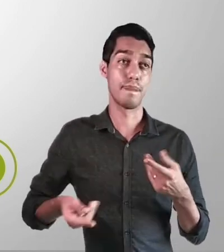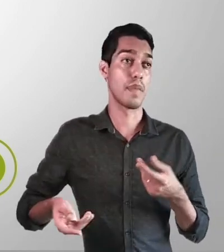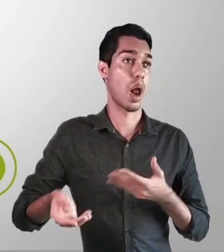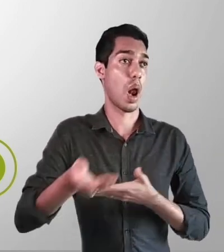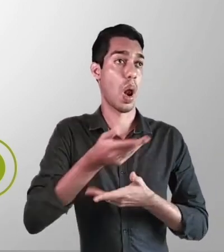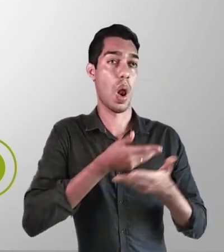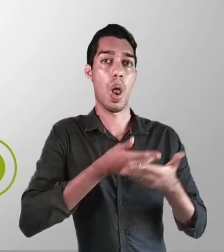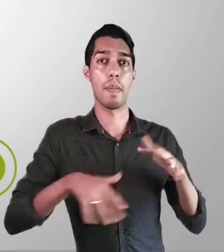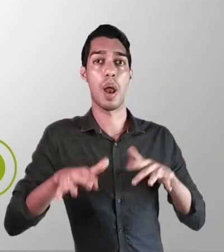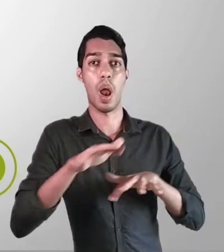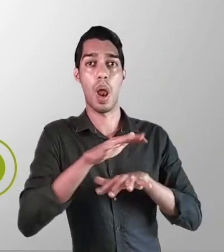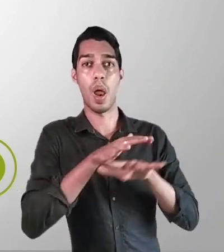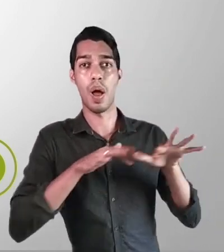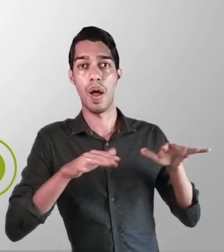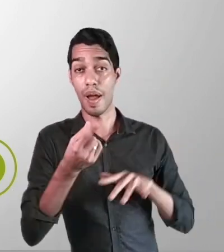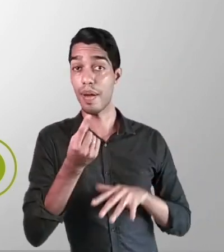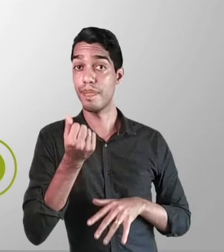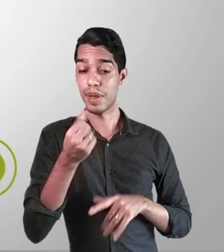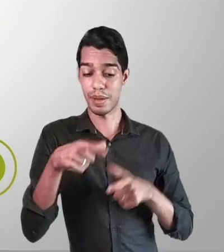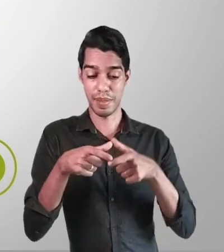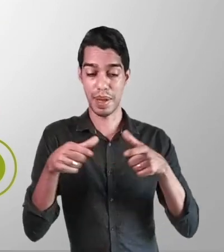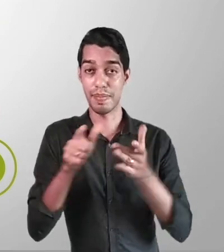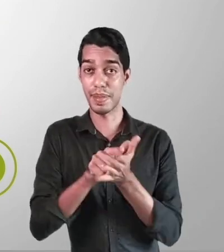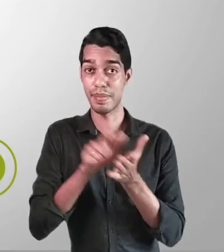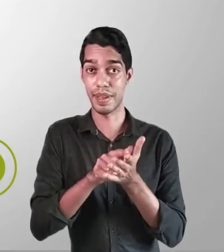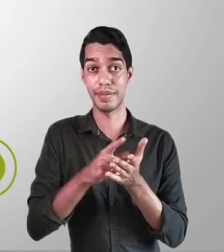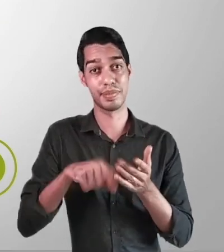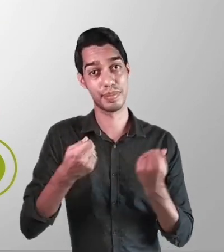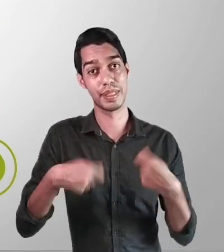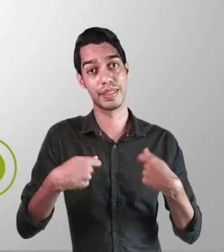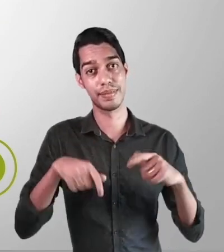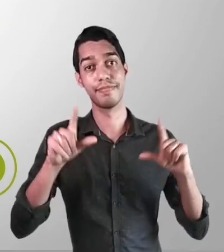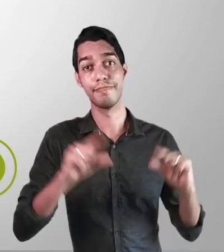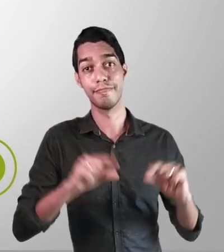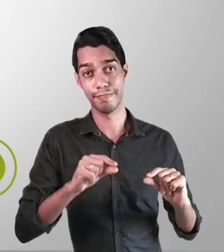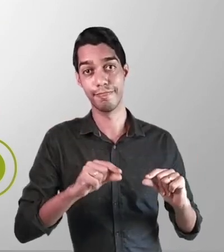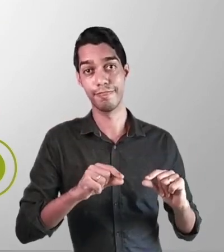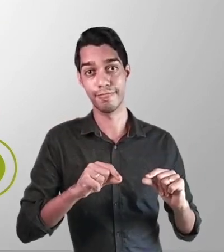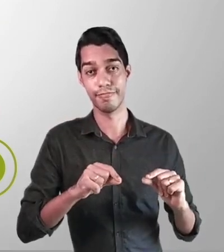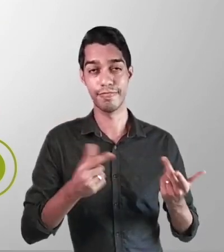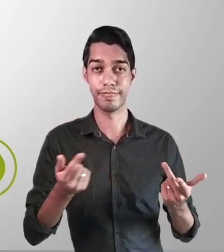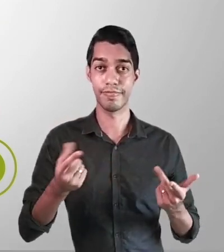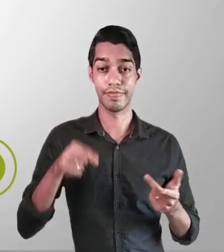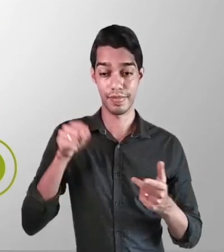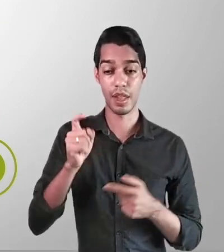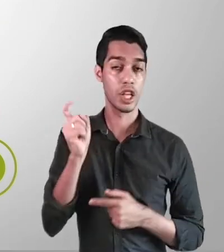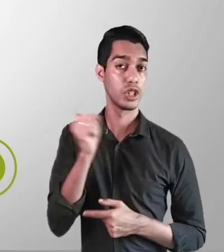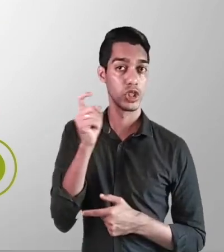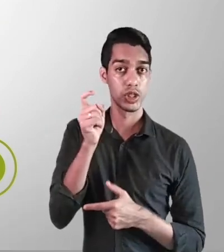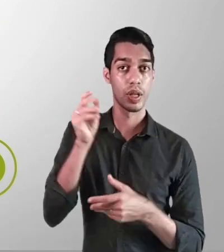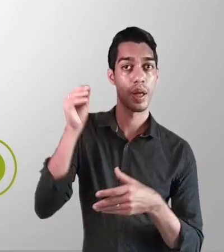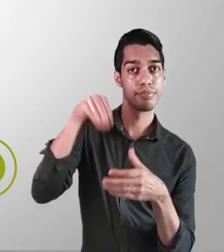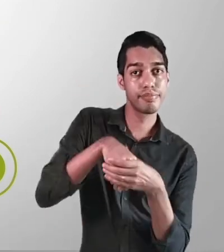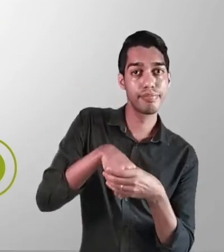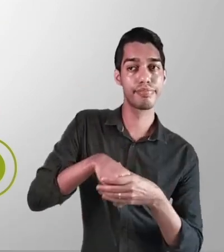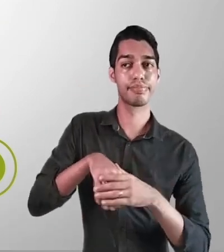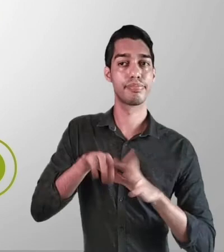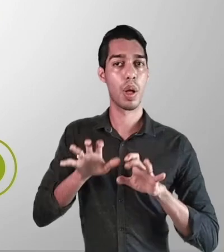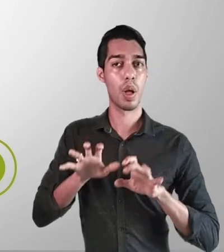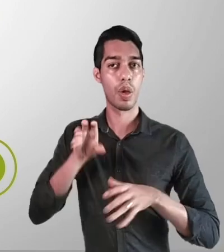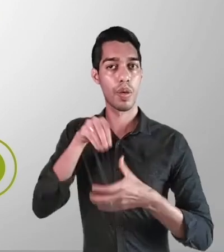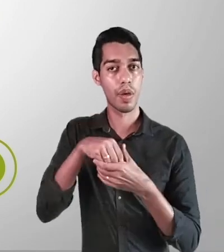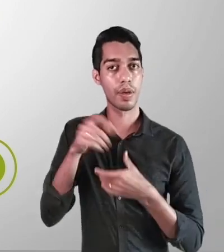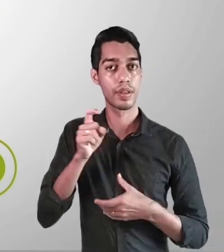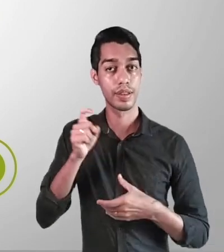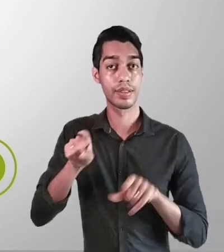os meios de pagamento colaboram muito para esse processo de digitalização do dinheiro e, ao mesmo tempo, também